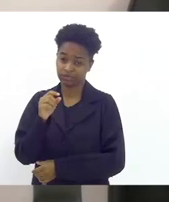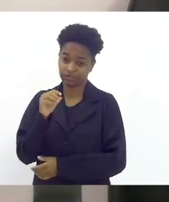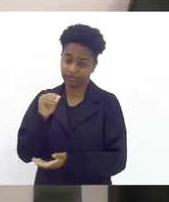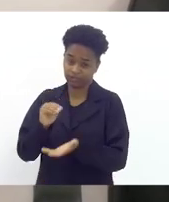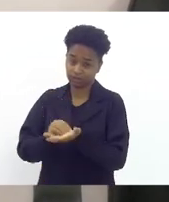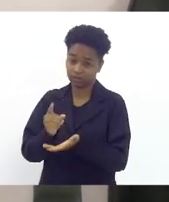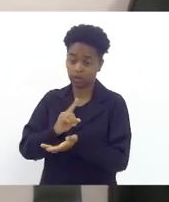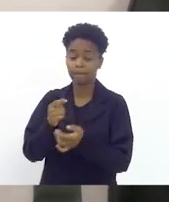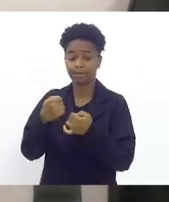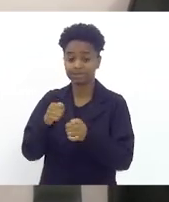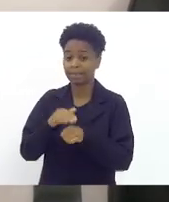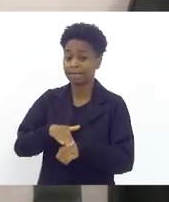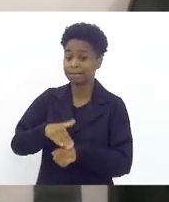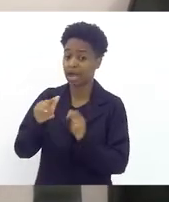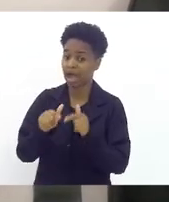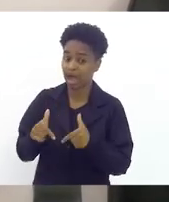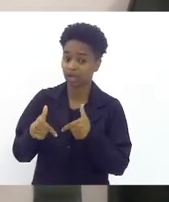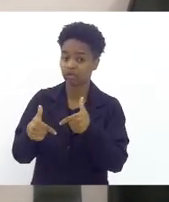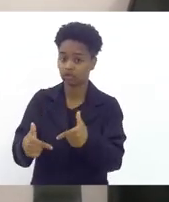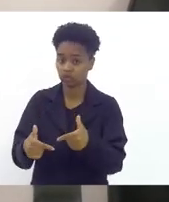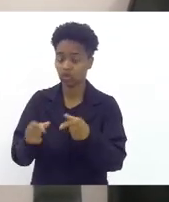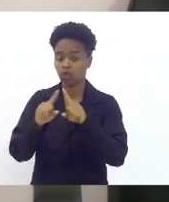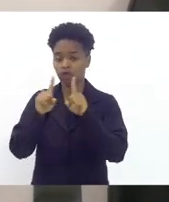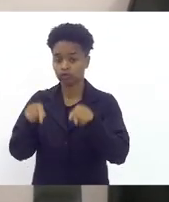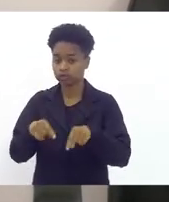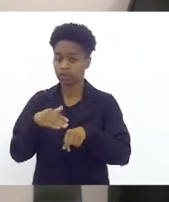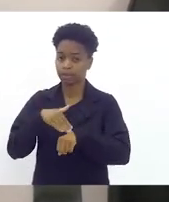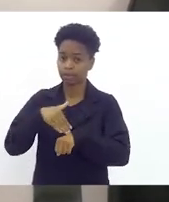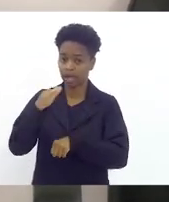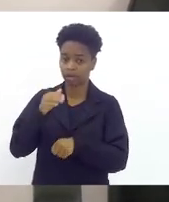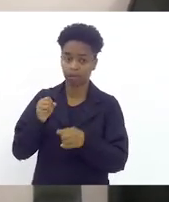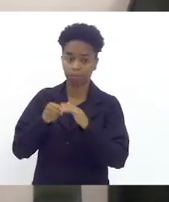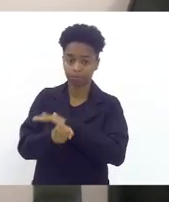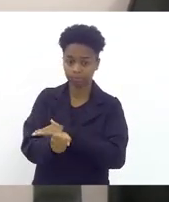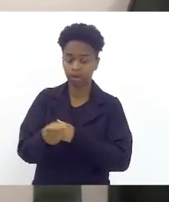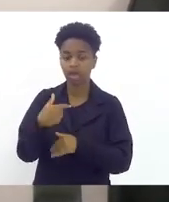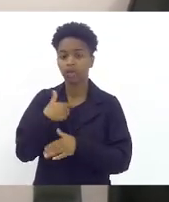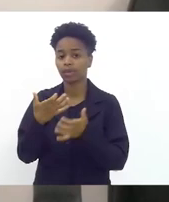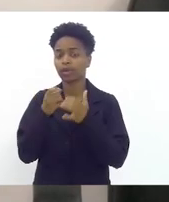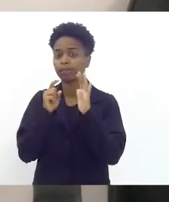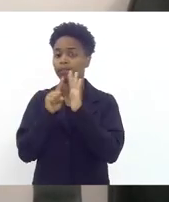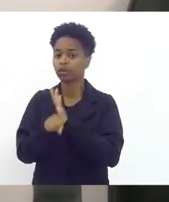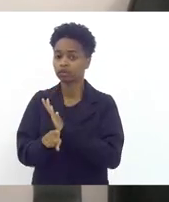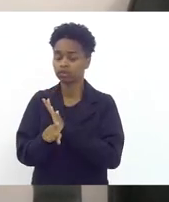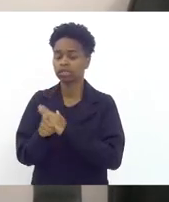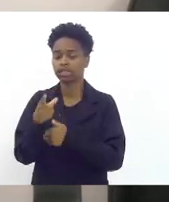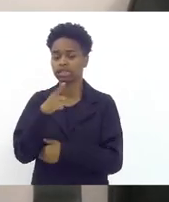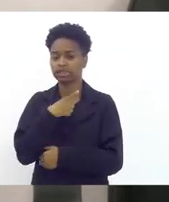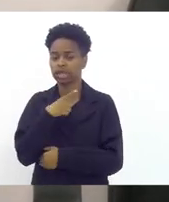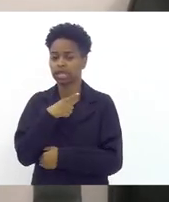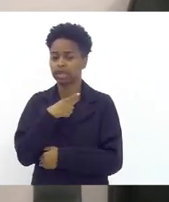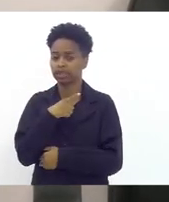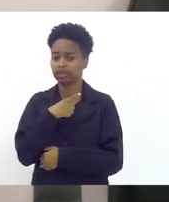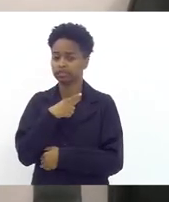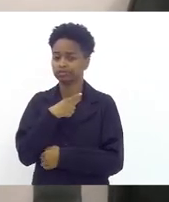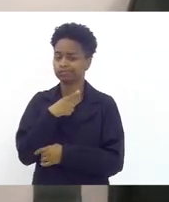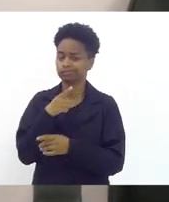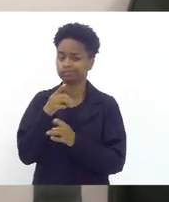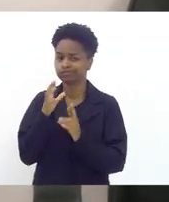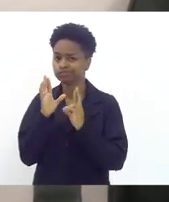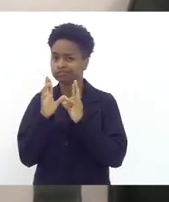de mais atuação de servidores do eneia gostaria de perguntar se existe alguma perspectiva